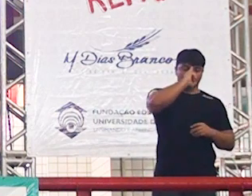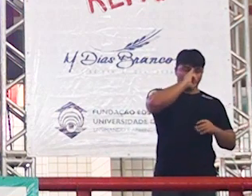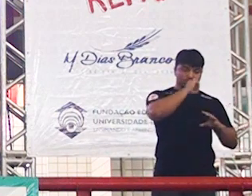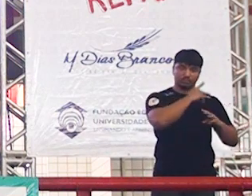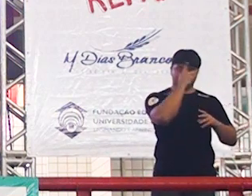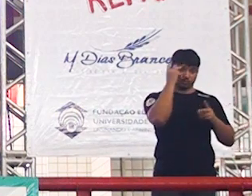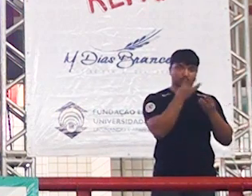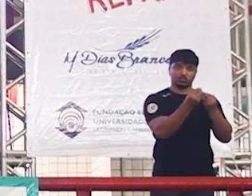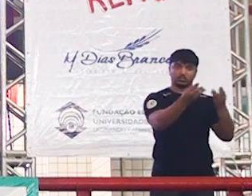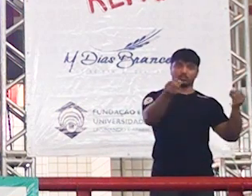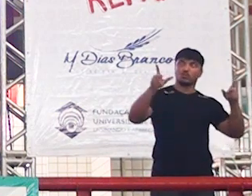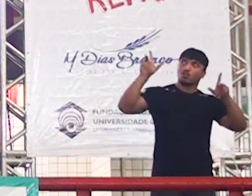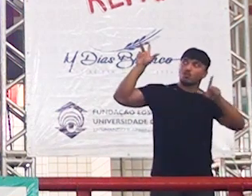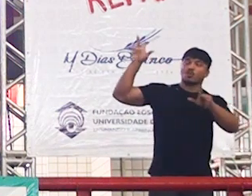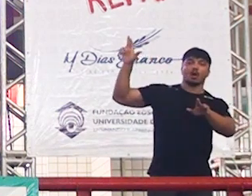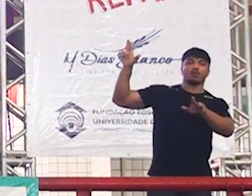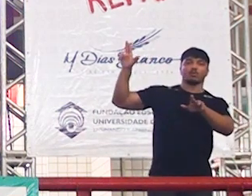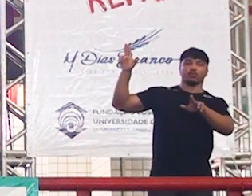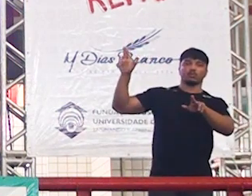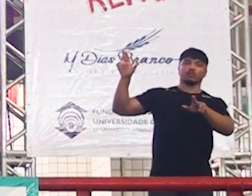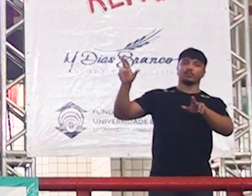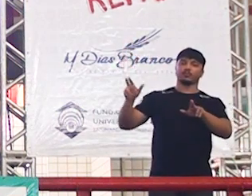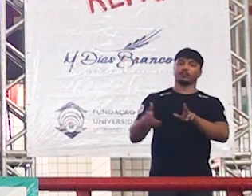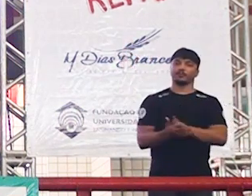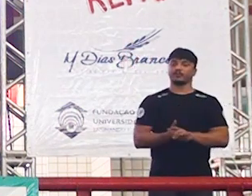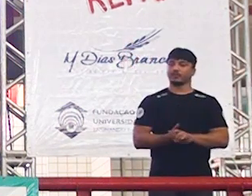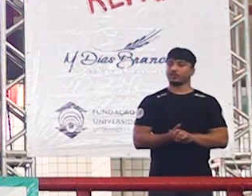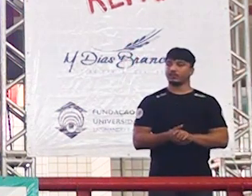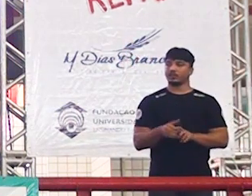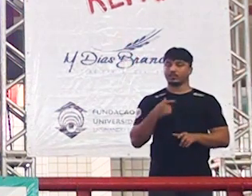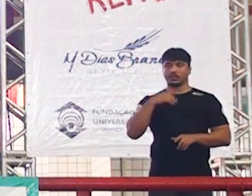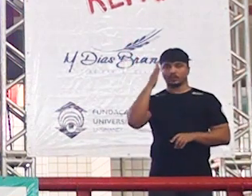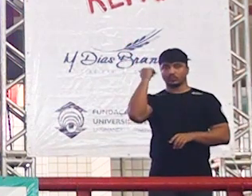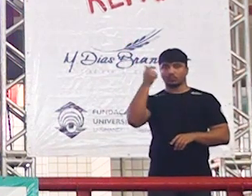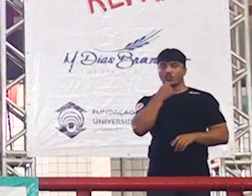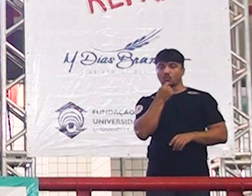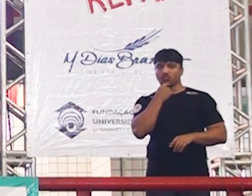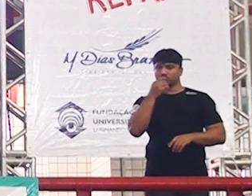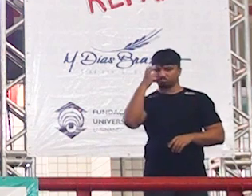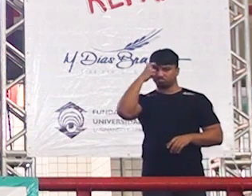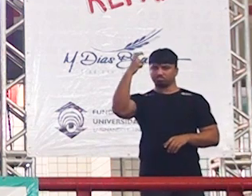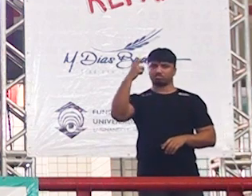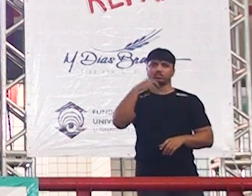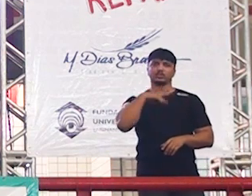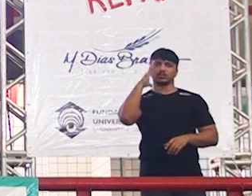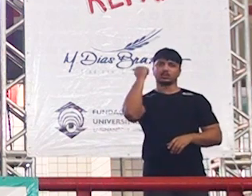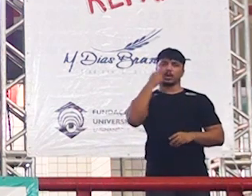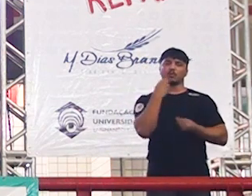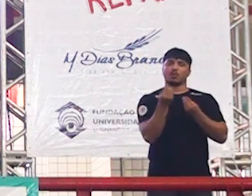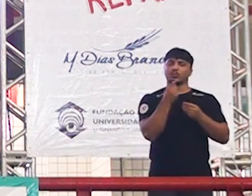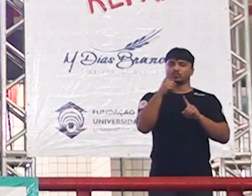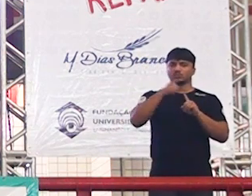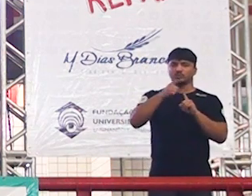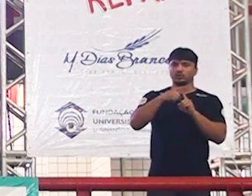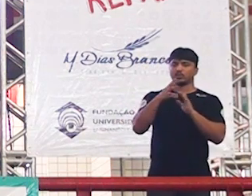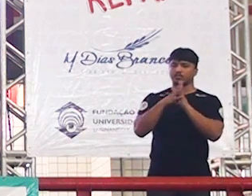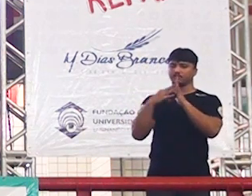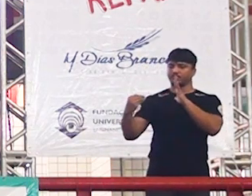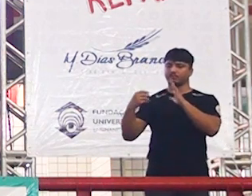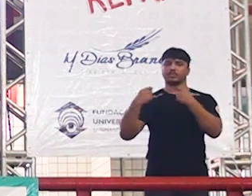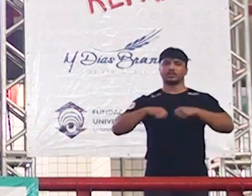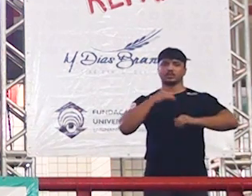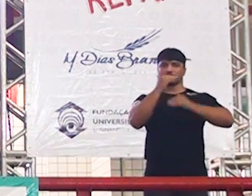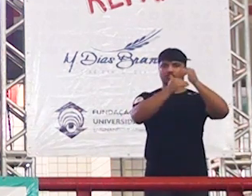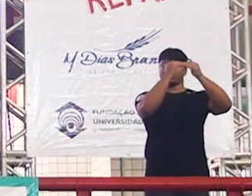Índia alcançasse o mesmo patamar? A sabedoria de Gandhi indicava que os modelos de desenvolvimento precisam mudar.